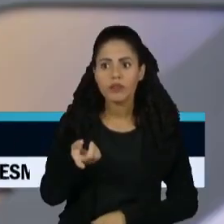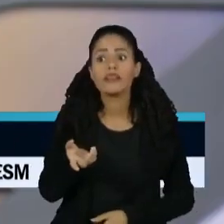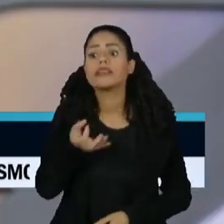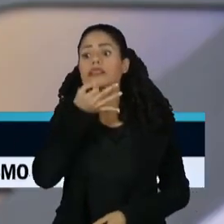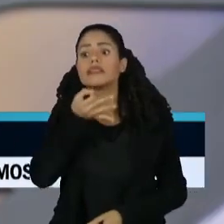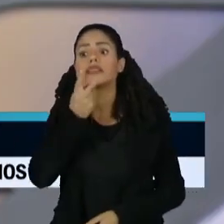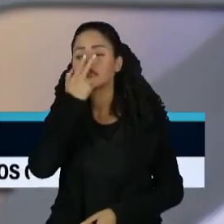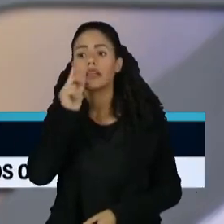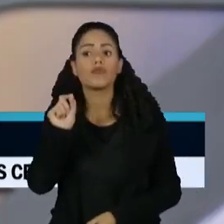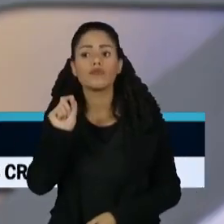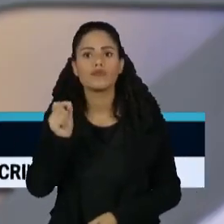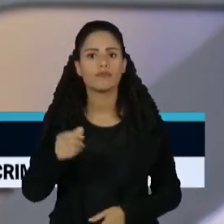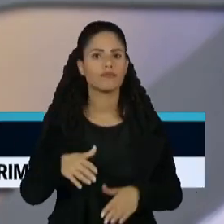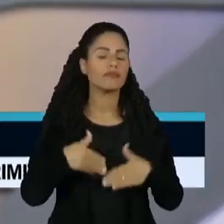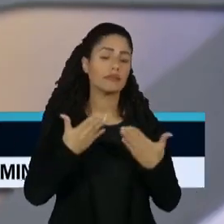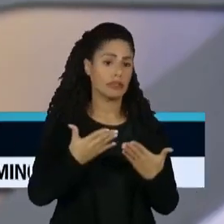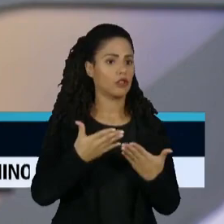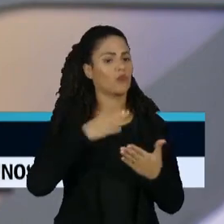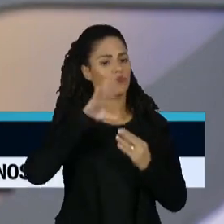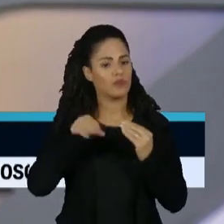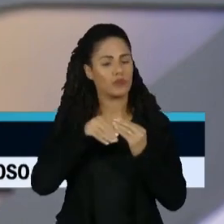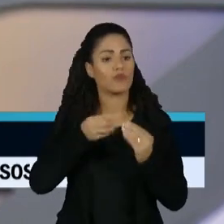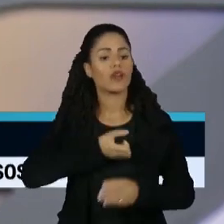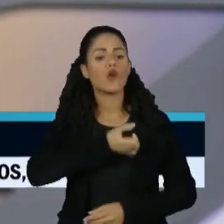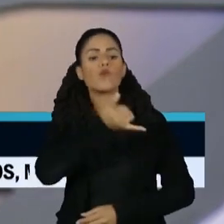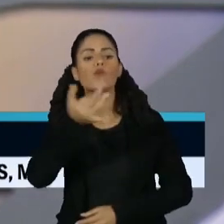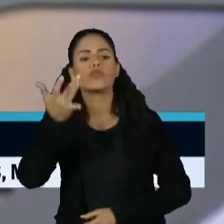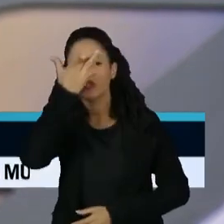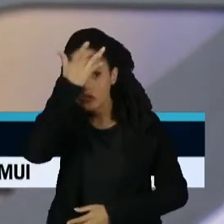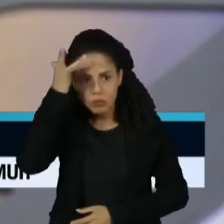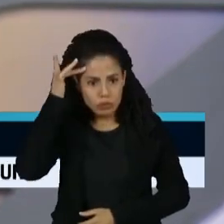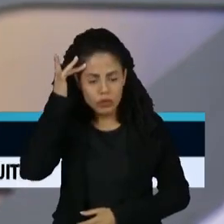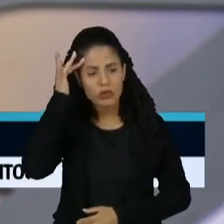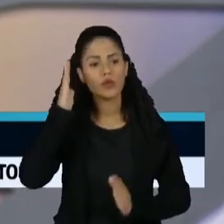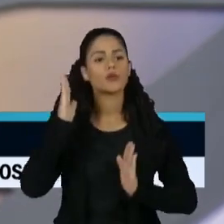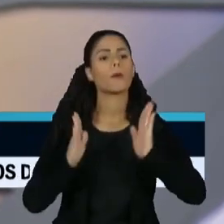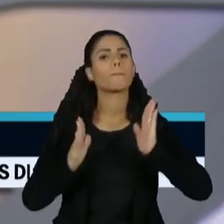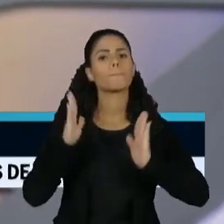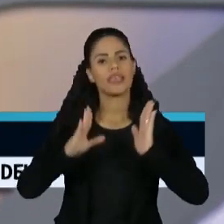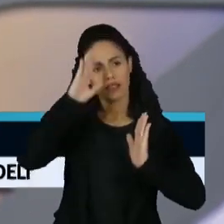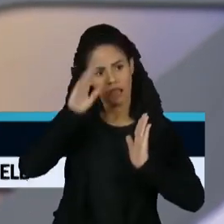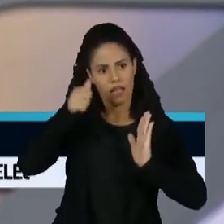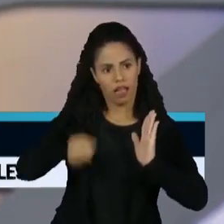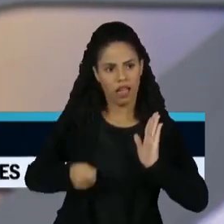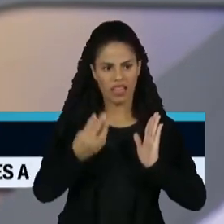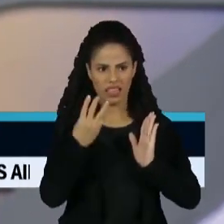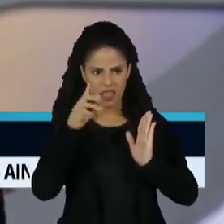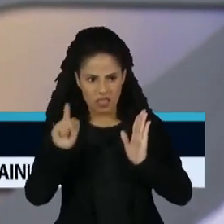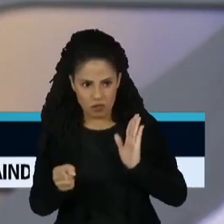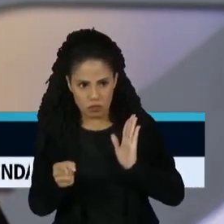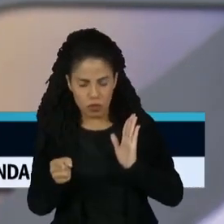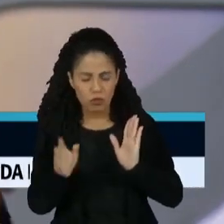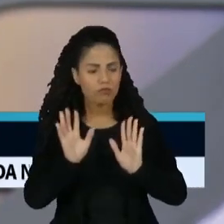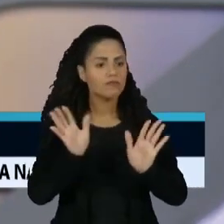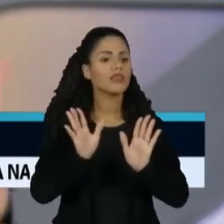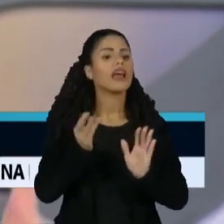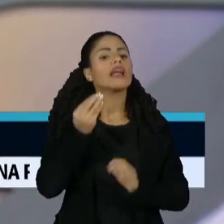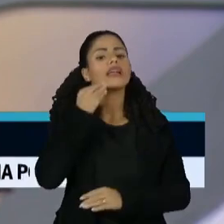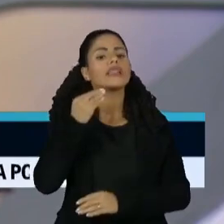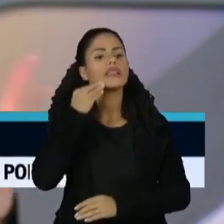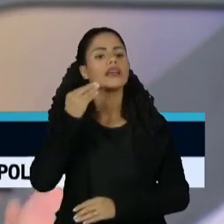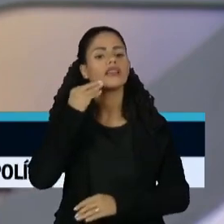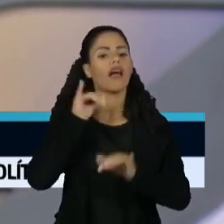acho que só uma observação sobre o número dos mortos na ditadura, mas nem que fossem 3 mil. Essa tentativa dele